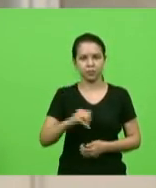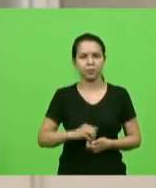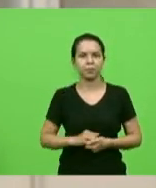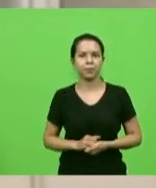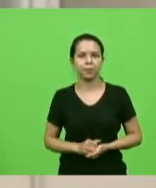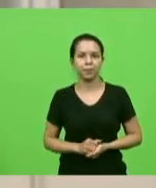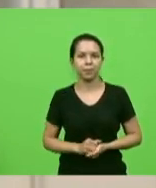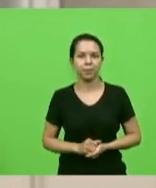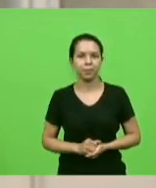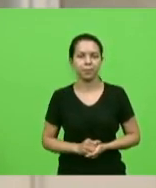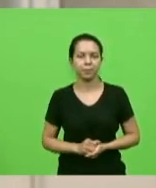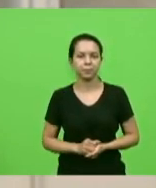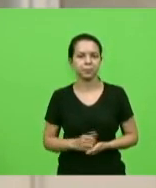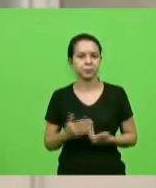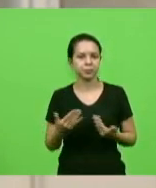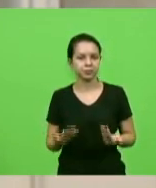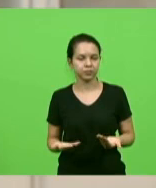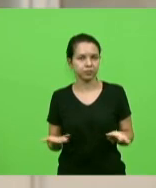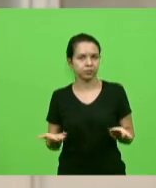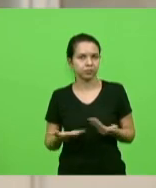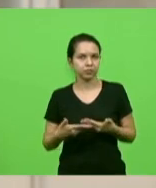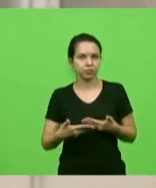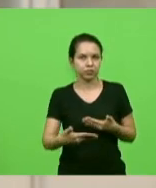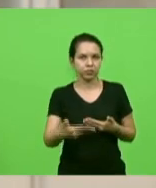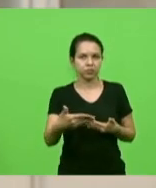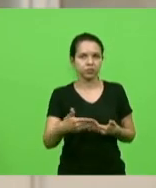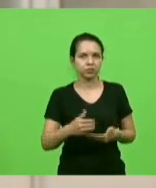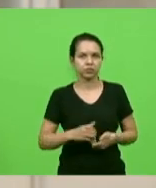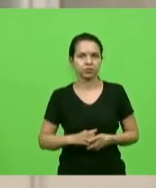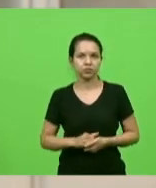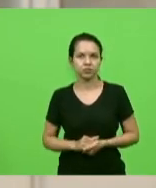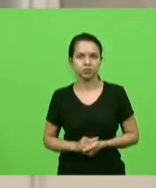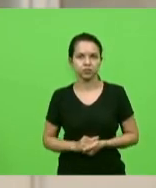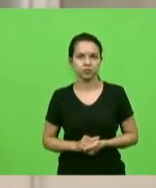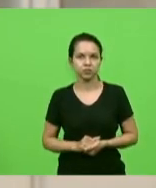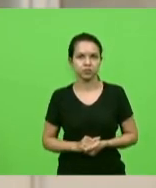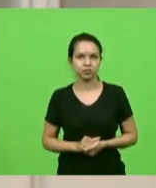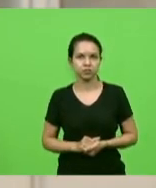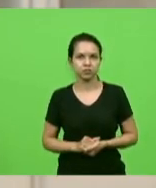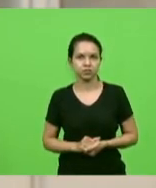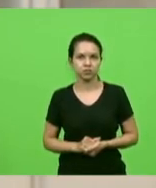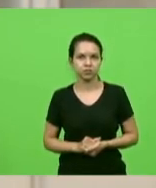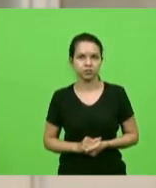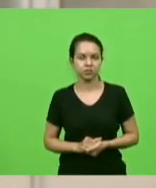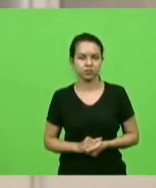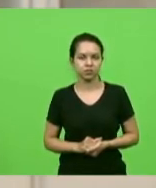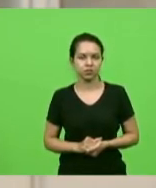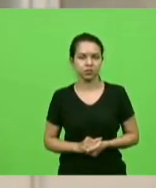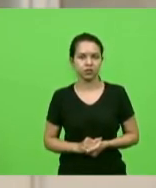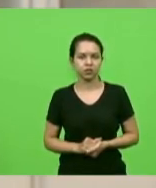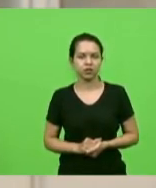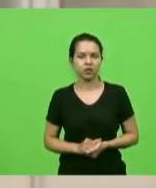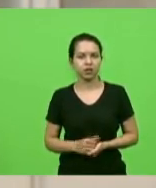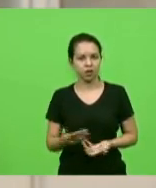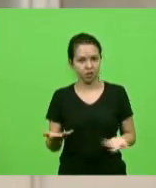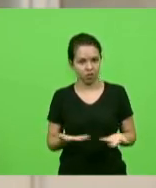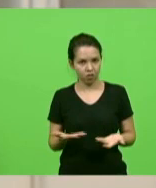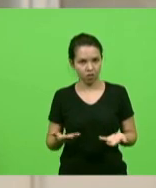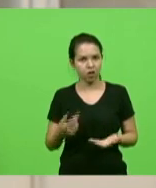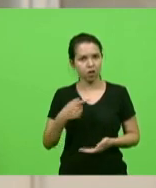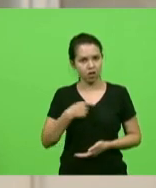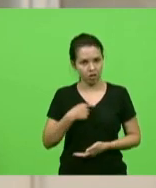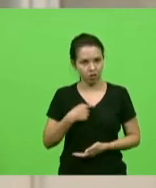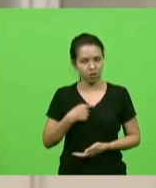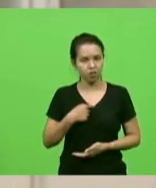testemunho eu vou me penitenciar e pedir